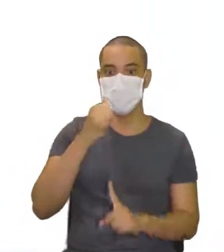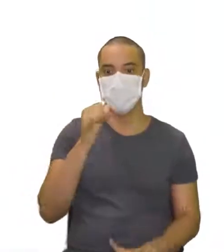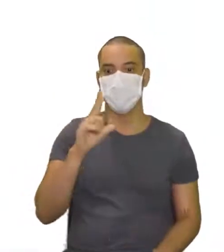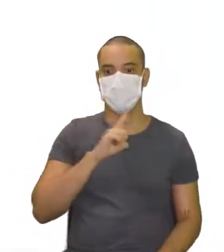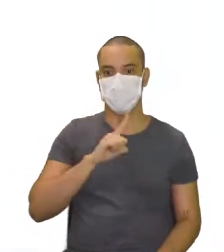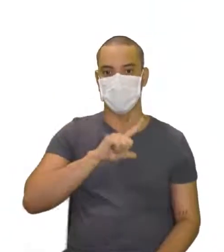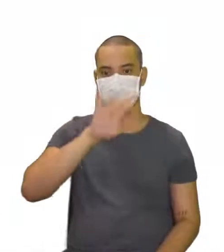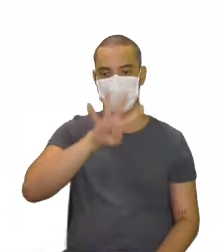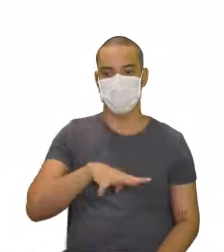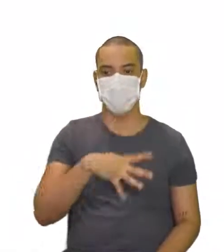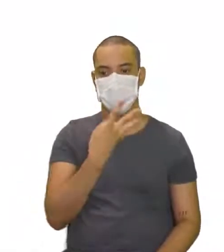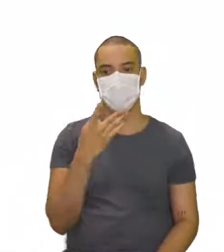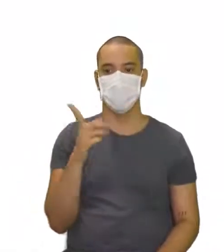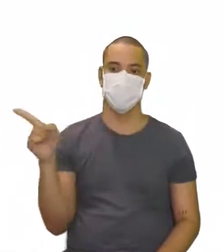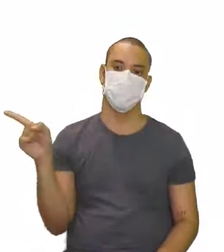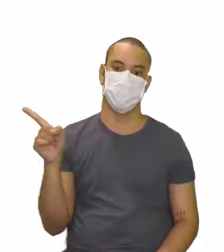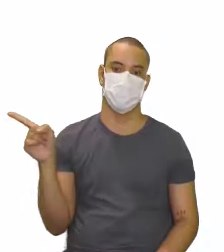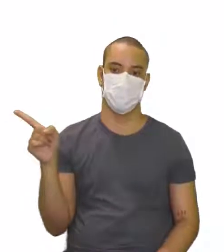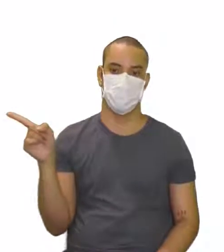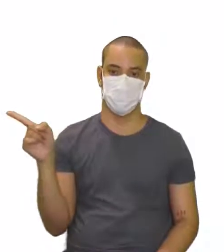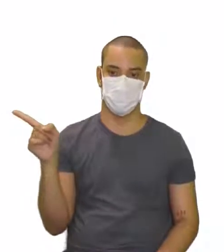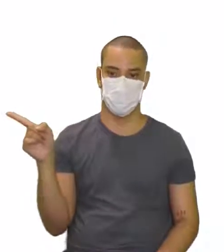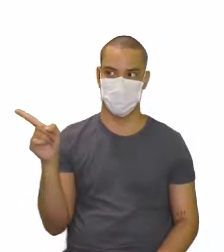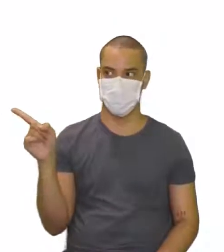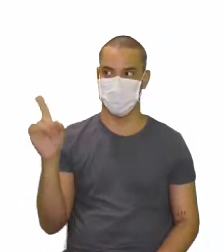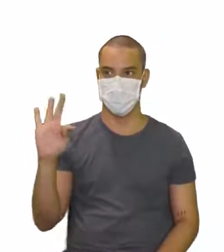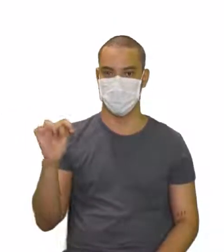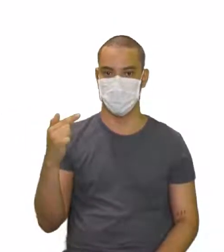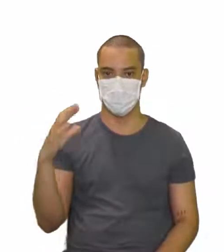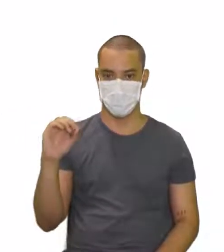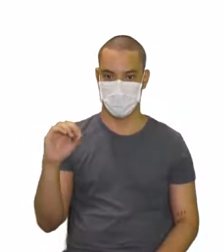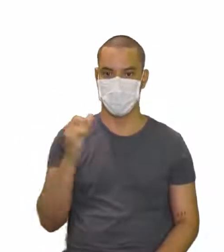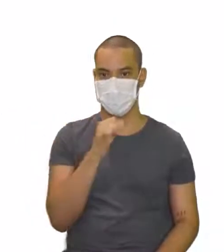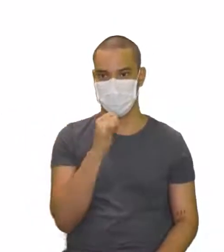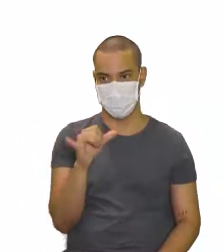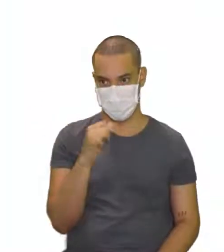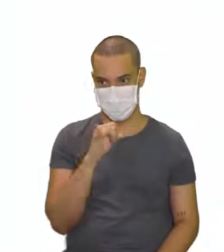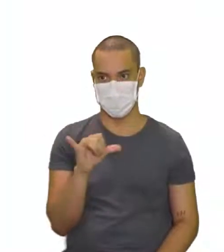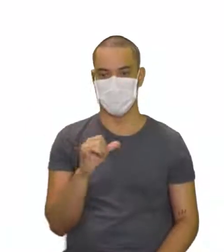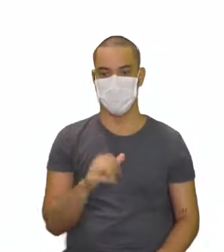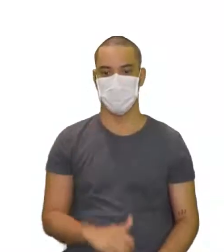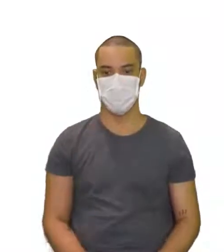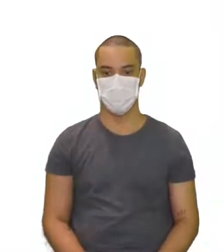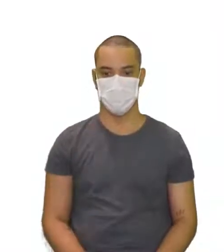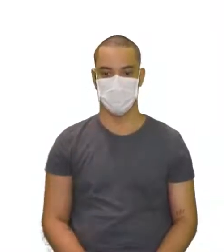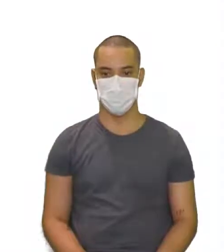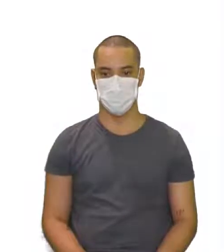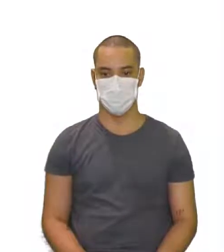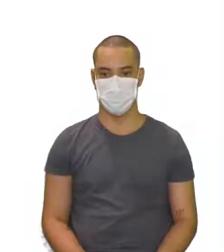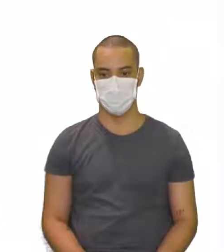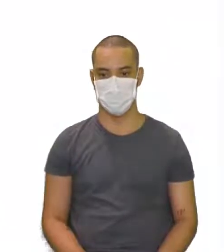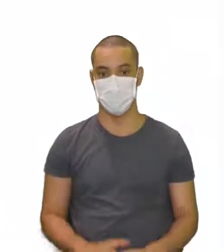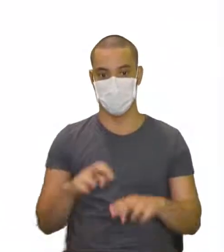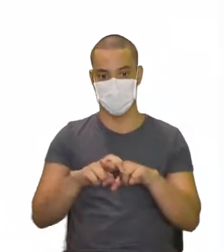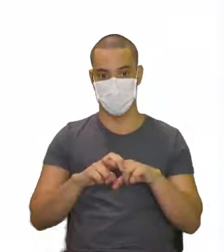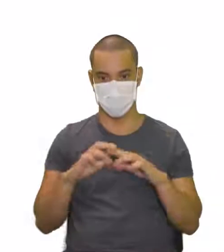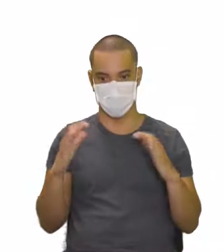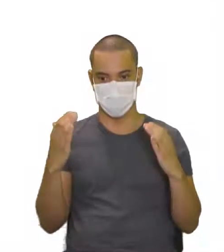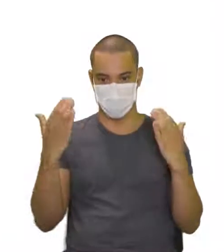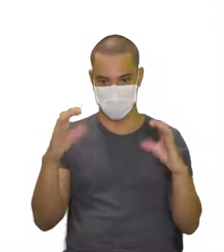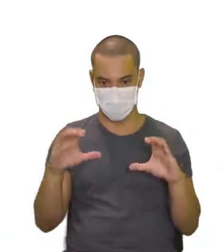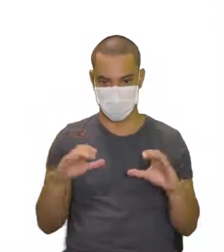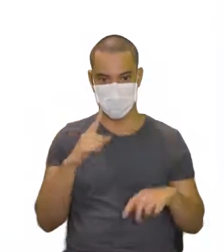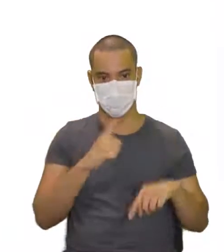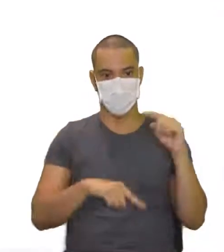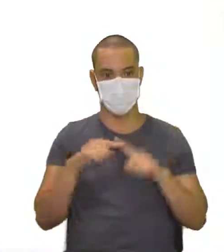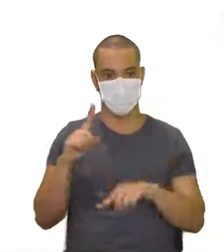uma tabelinha para funcionamento, né, de tensão, de corrente, de potência. Então, aqui nós colocamos